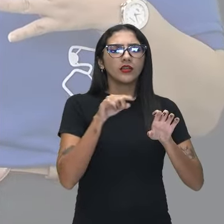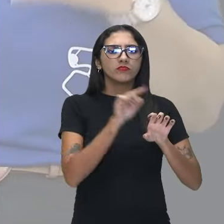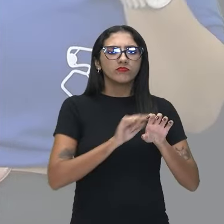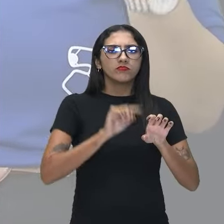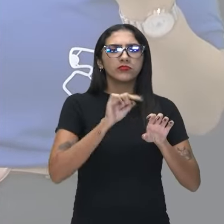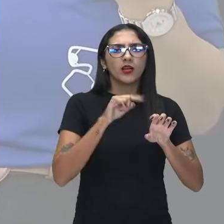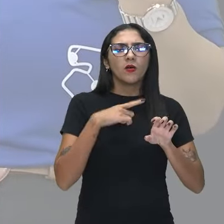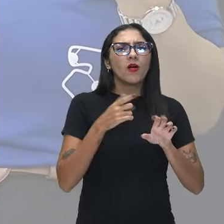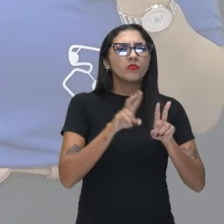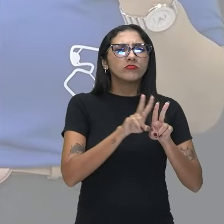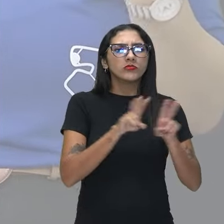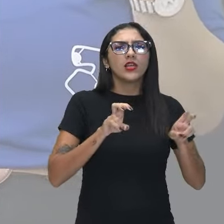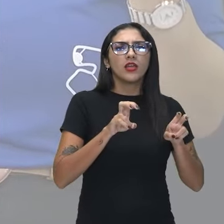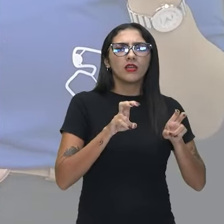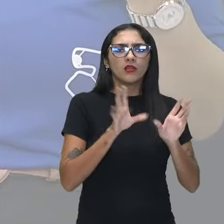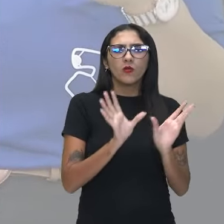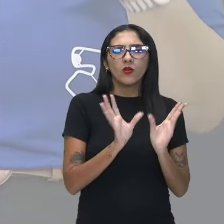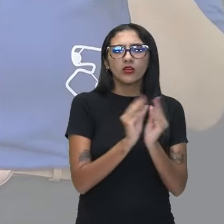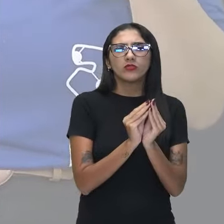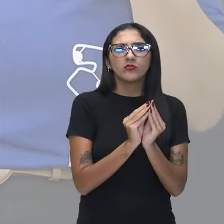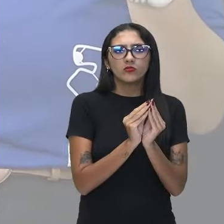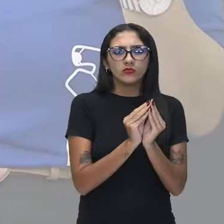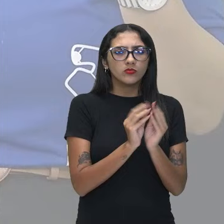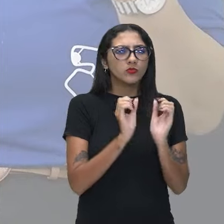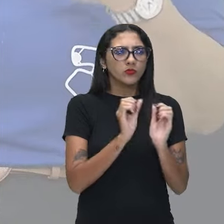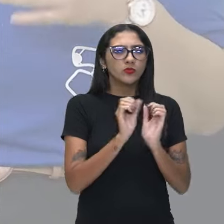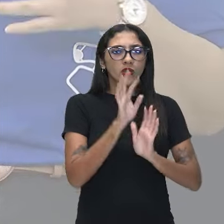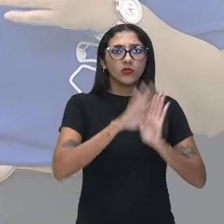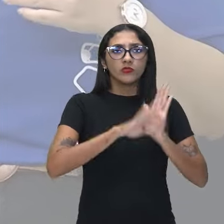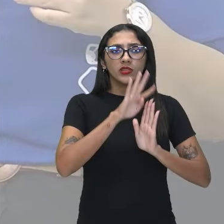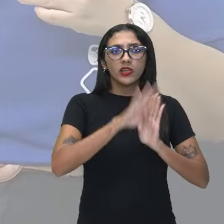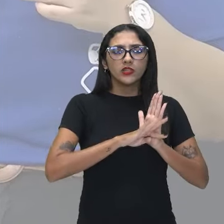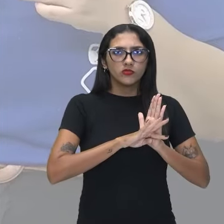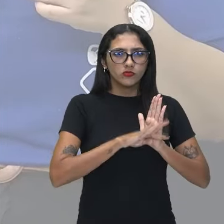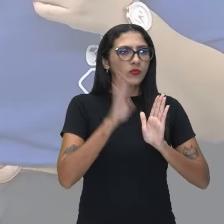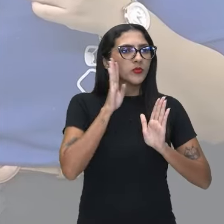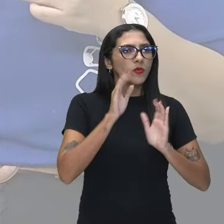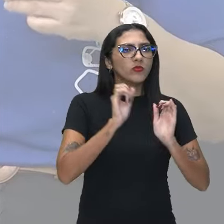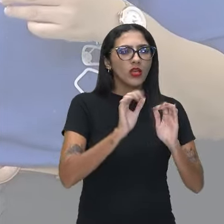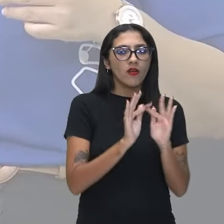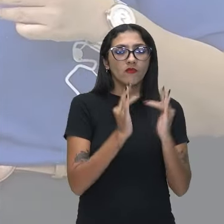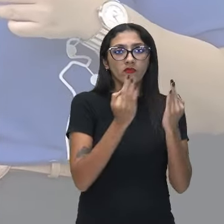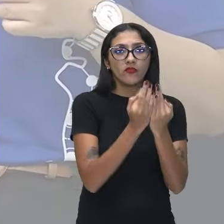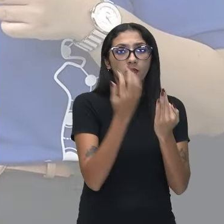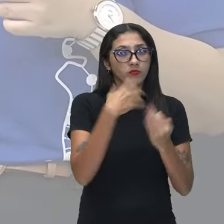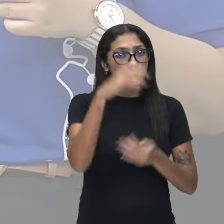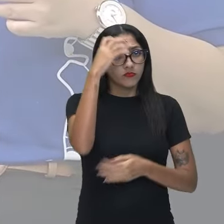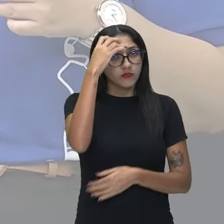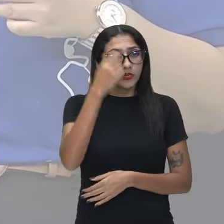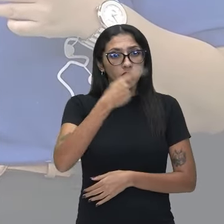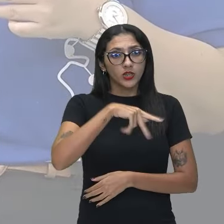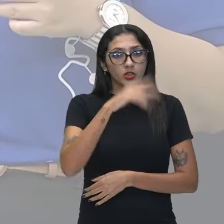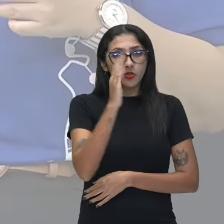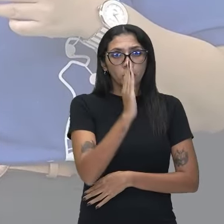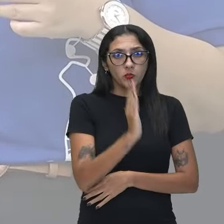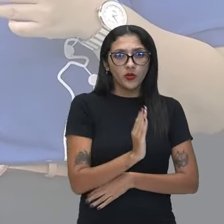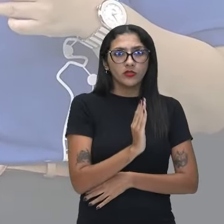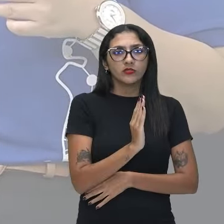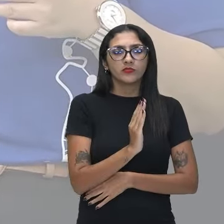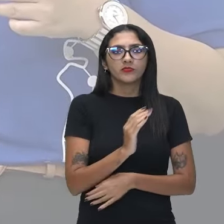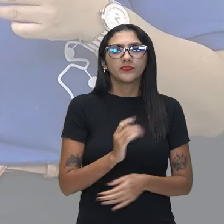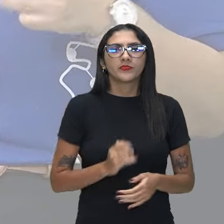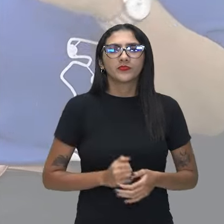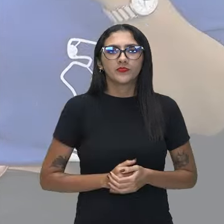desse meu texto fonte, desse meu texto de base, é a família real do Brasil. E que a minha